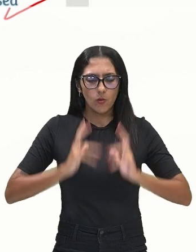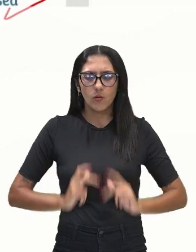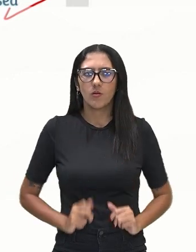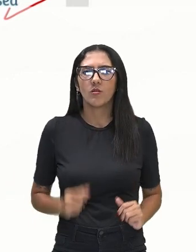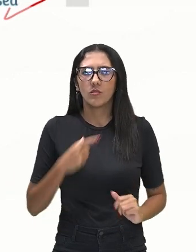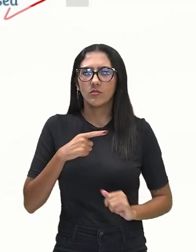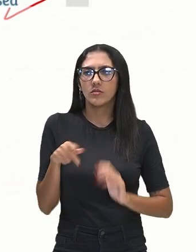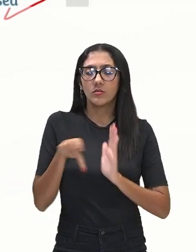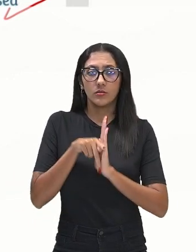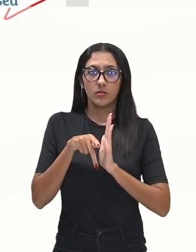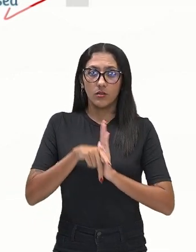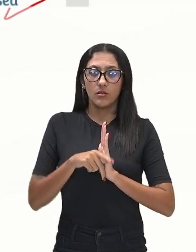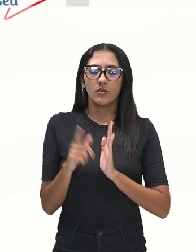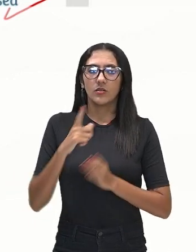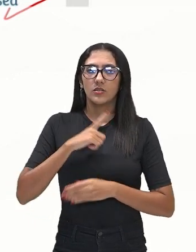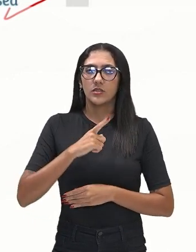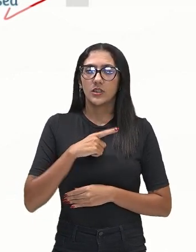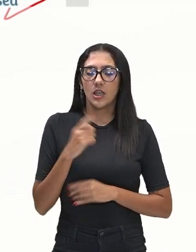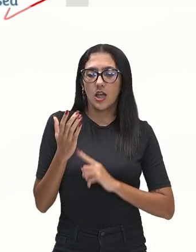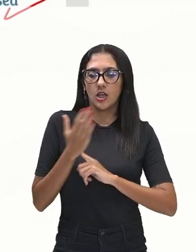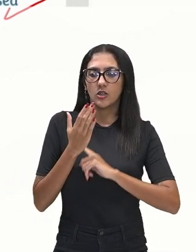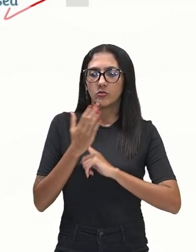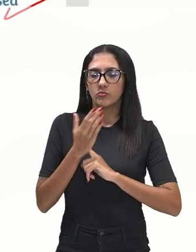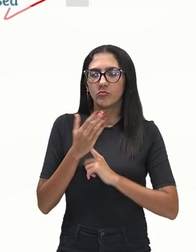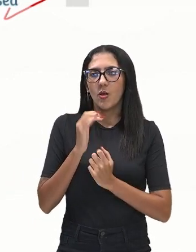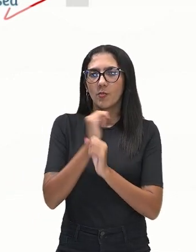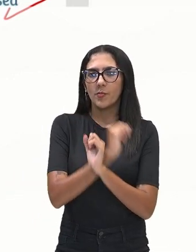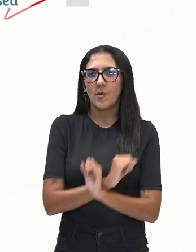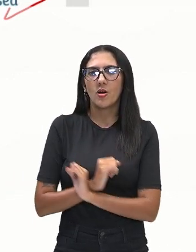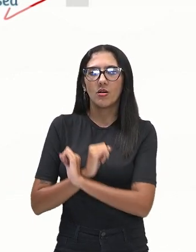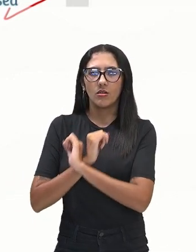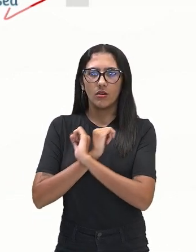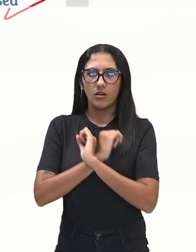nosso corpo que ajudam